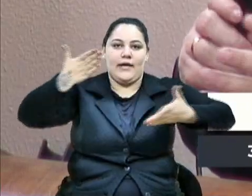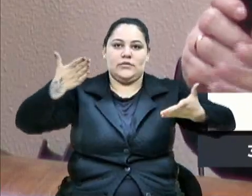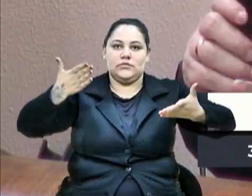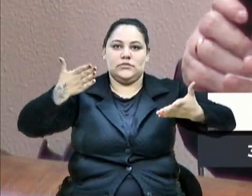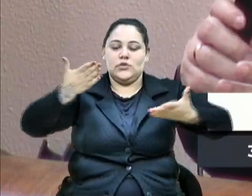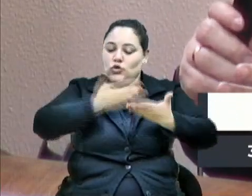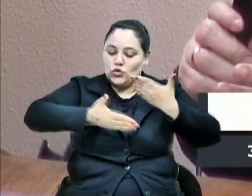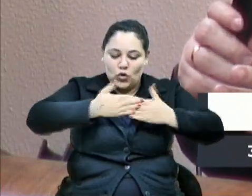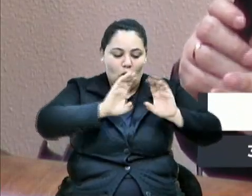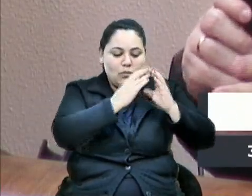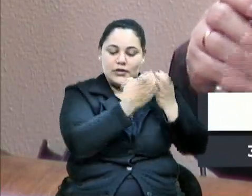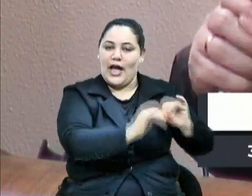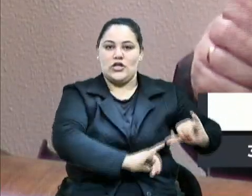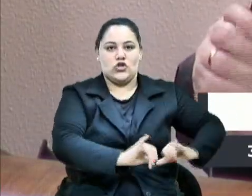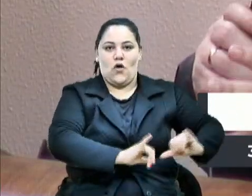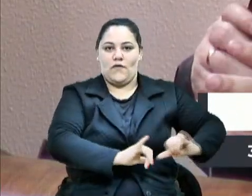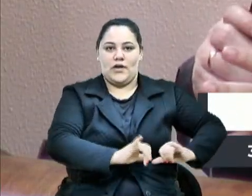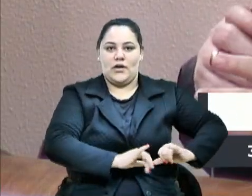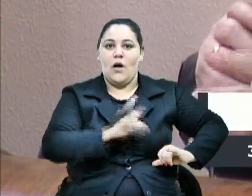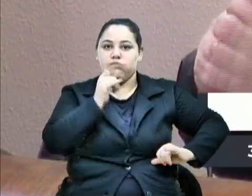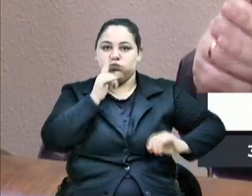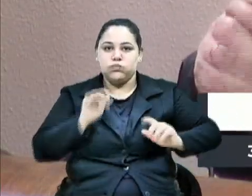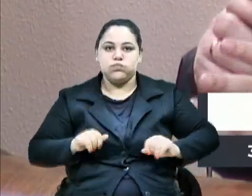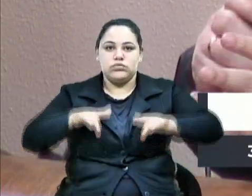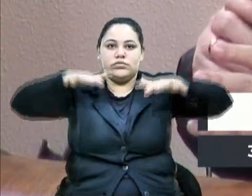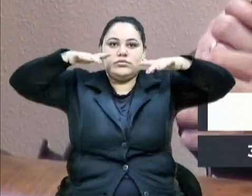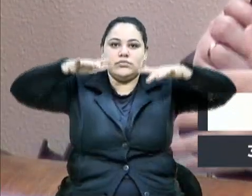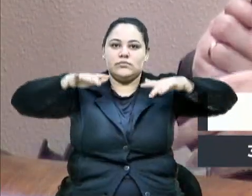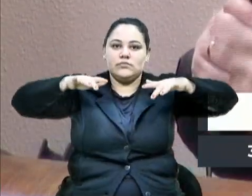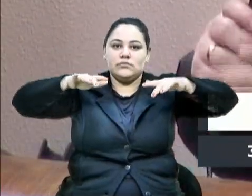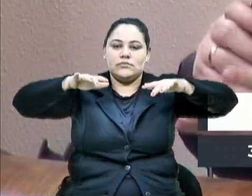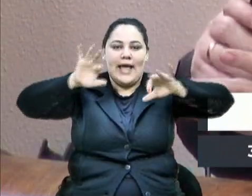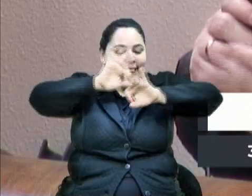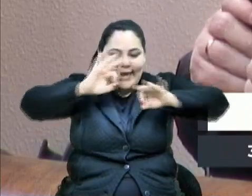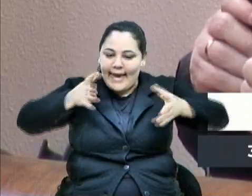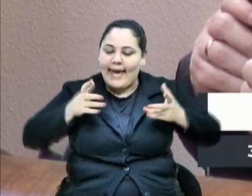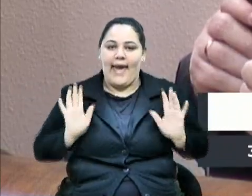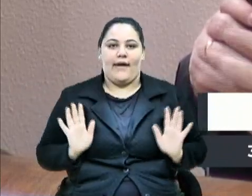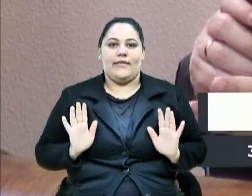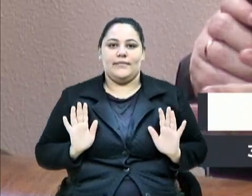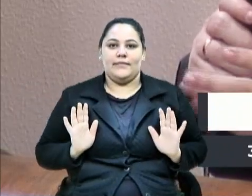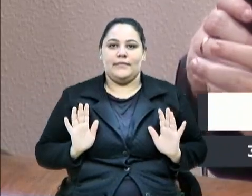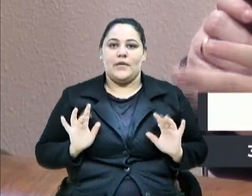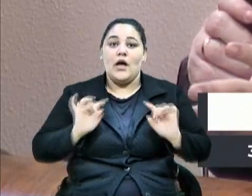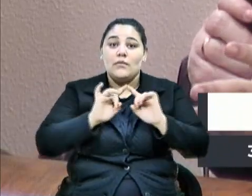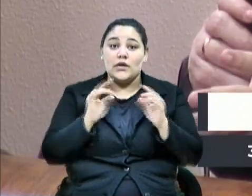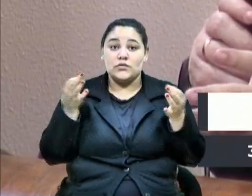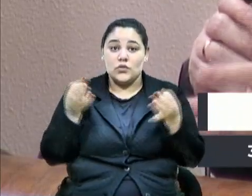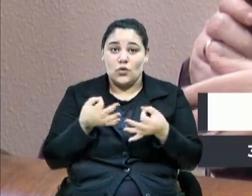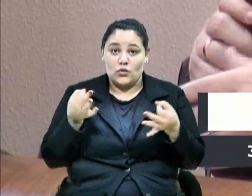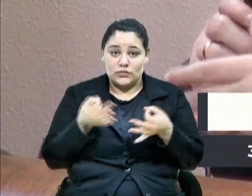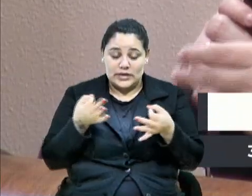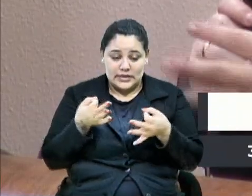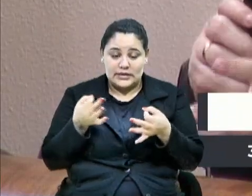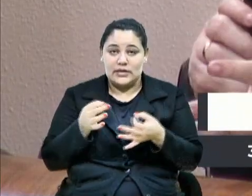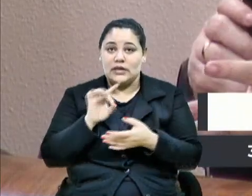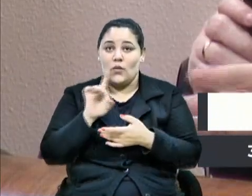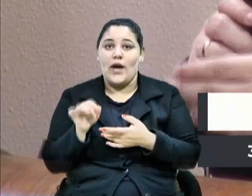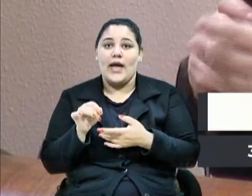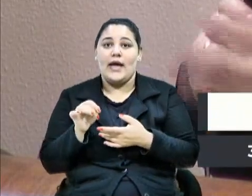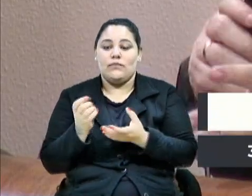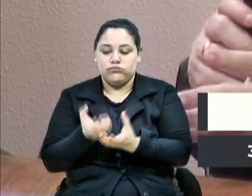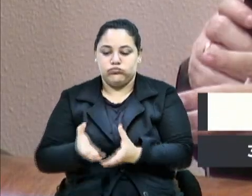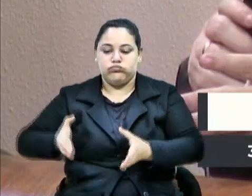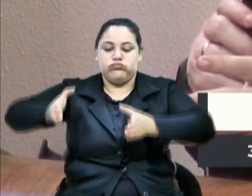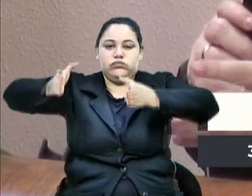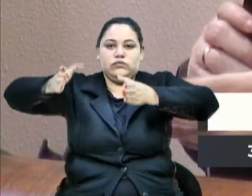uma coisa que ninguém quer, mas com certeza agora não é o tanque, talvez, que venha para a nossa região lá do Esplanada, que é na frente da